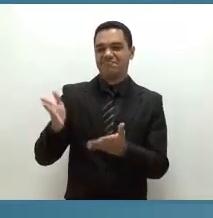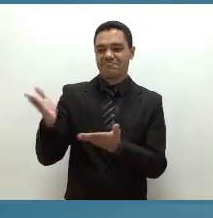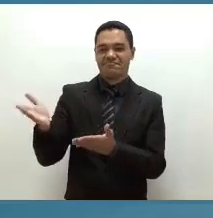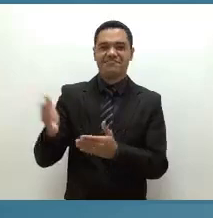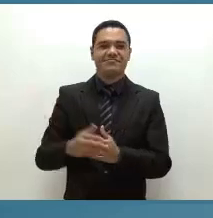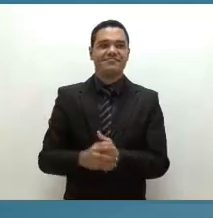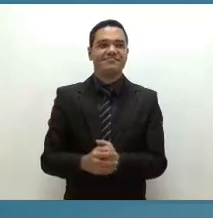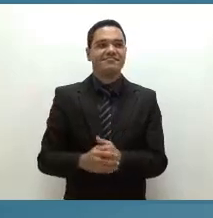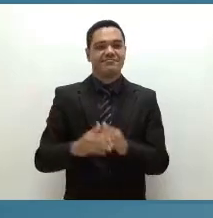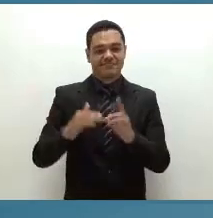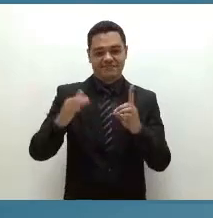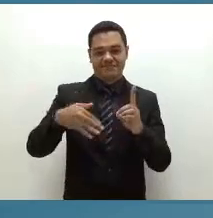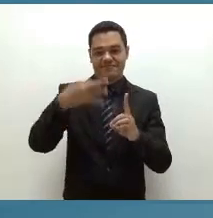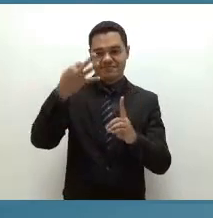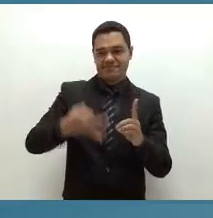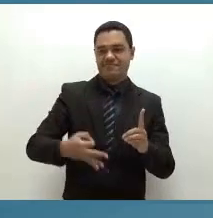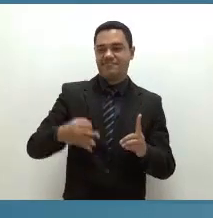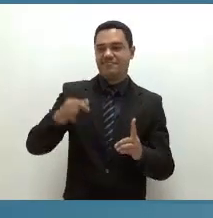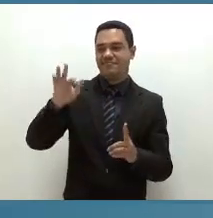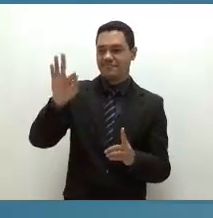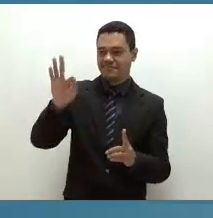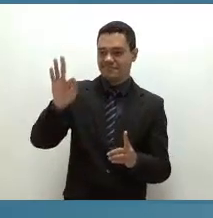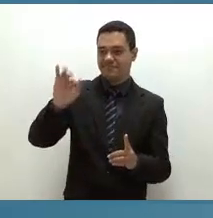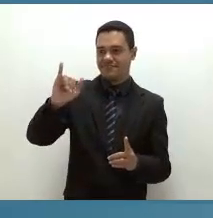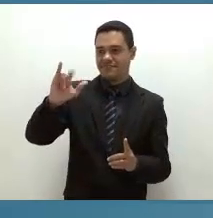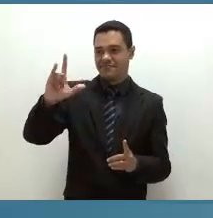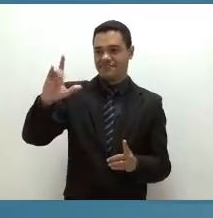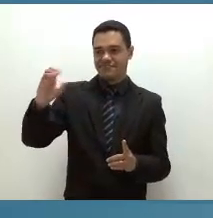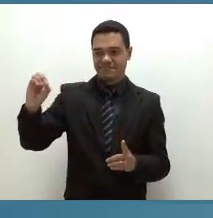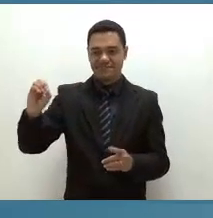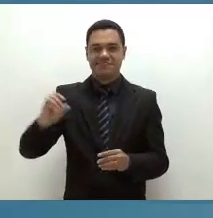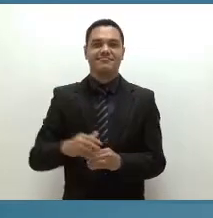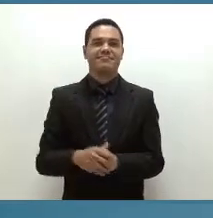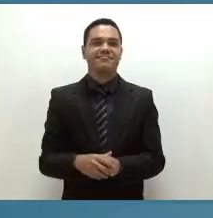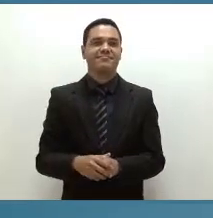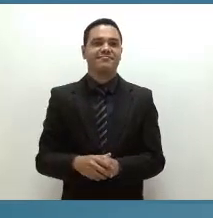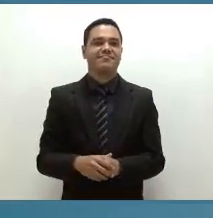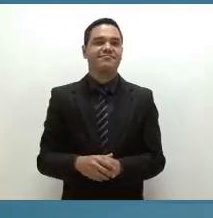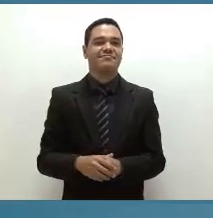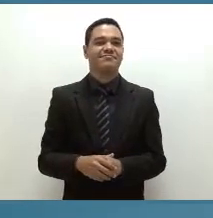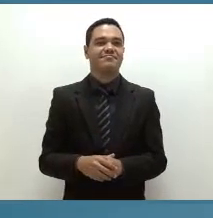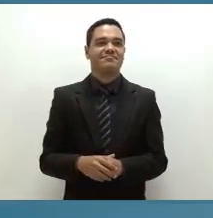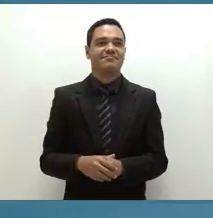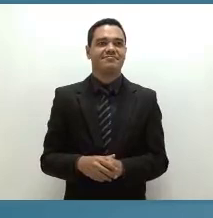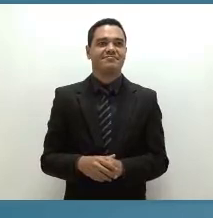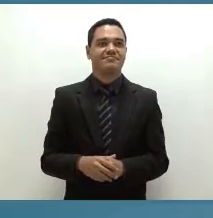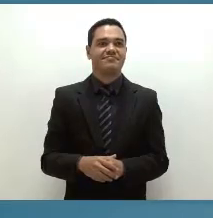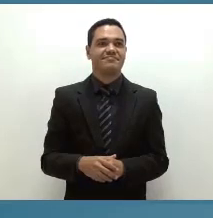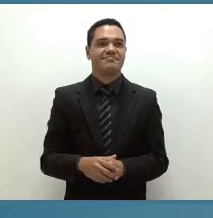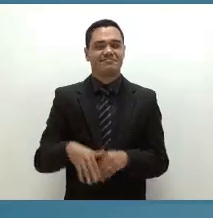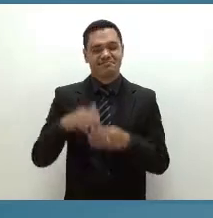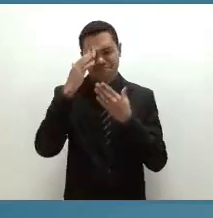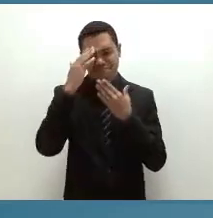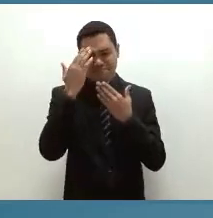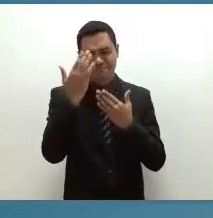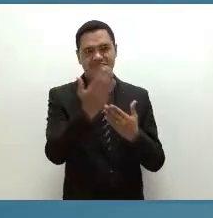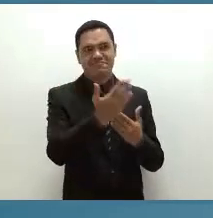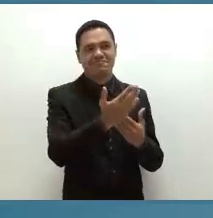Almeida Buarque. Não, desembargadora. Obrigada. Desembargador Luiz Gonzaga da Costa